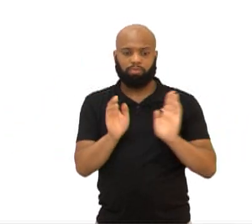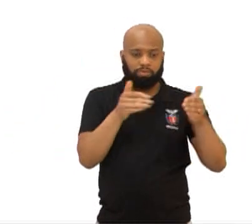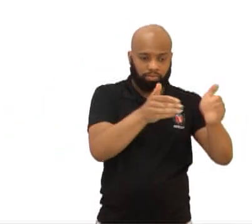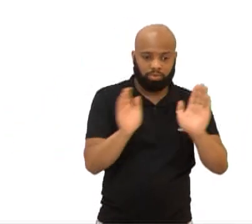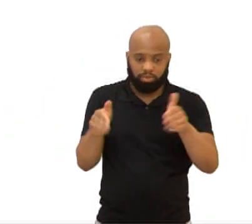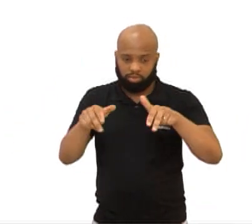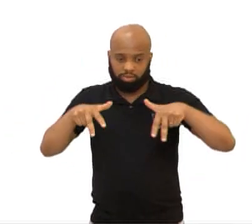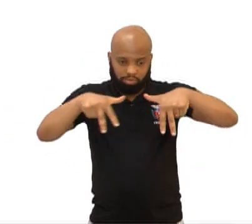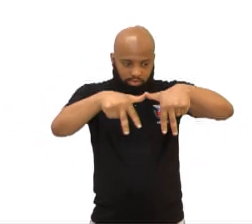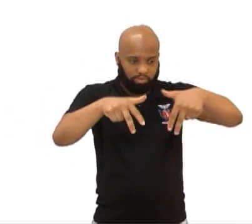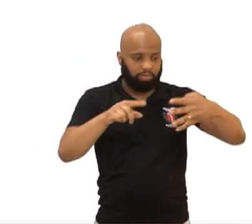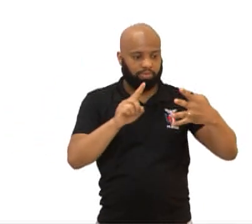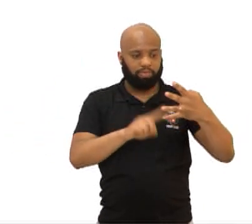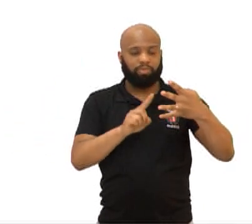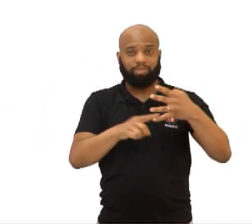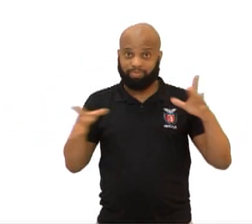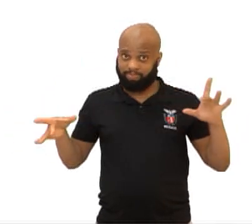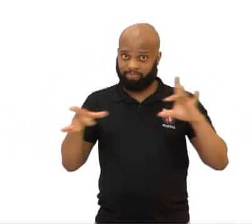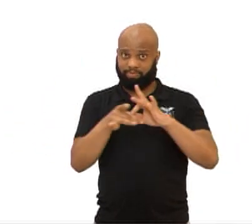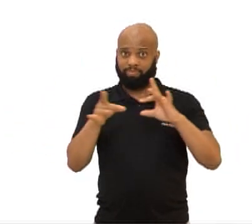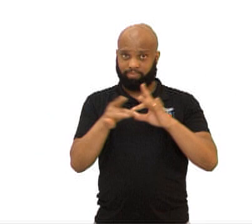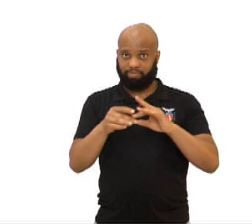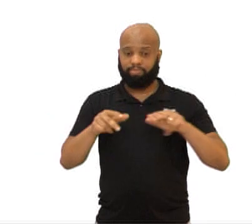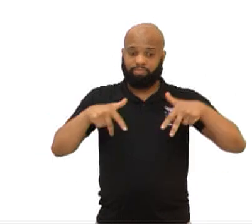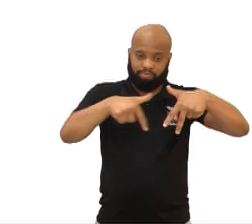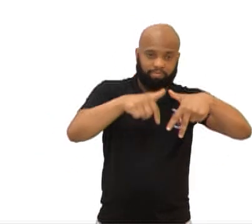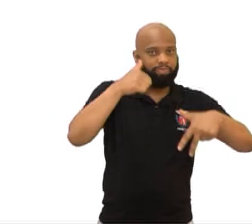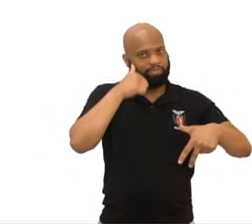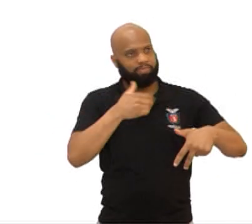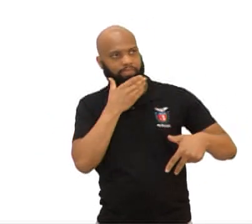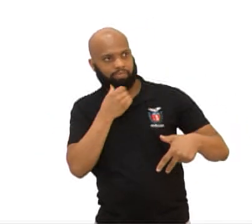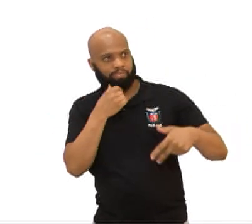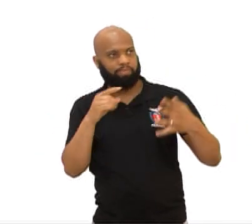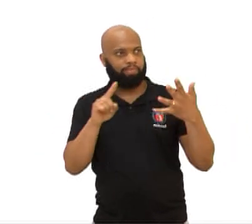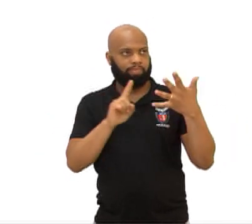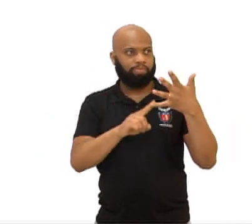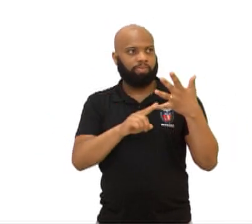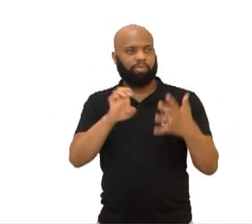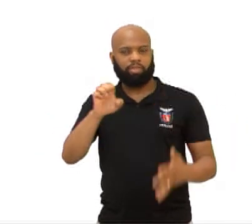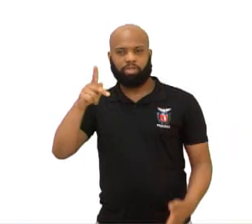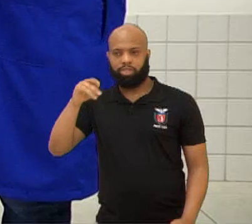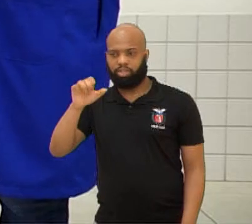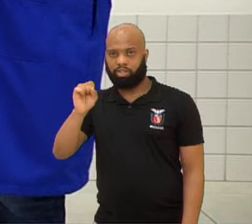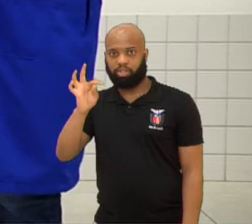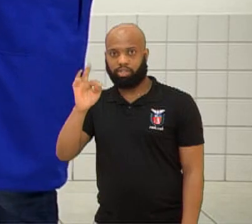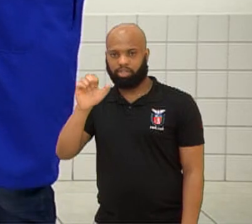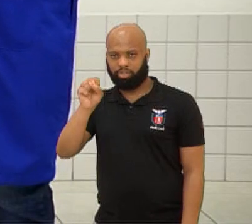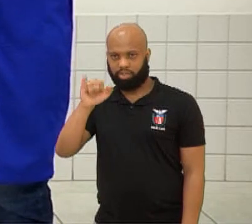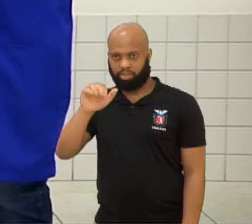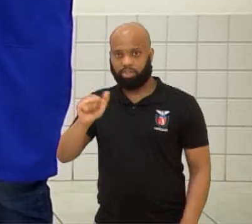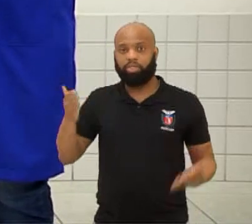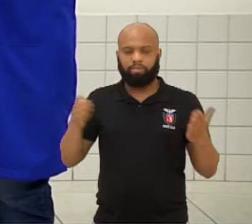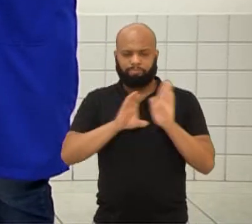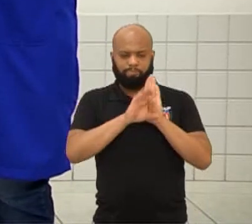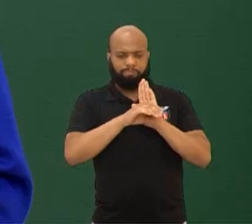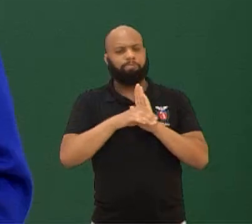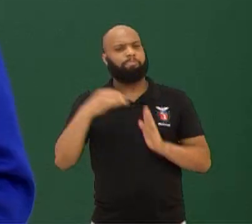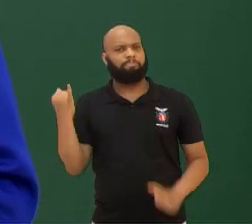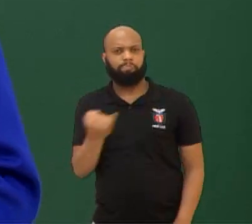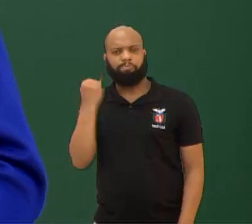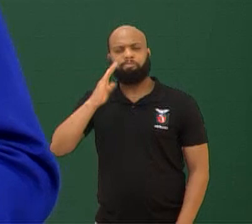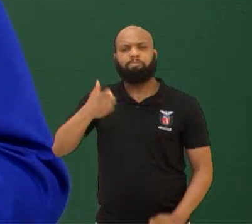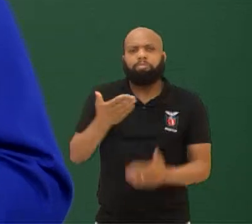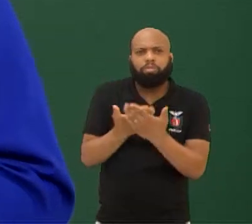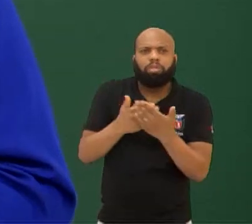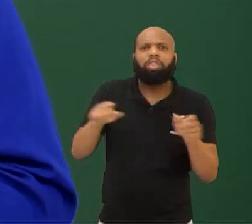D, herança ligada ao sexo. Ou E, epistasia. Tá? Então, é um conceito bem interessante a gente estar trabalhando, que a gente, inclusive, já conversou agora há